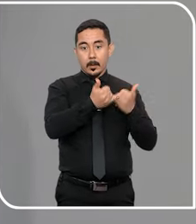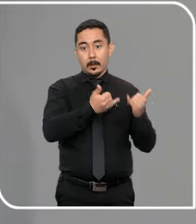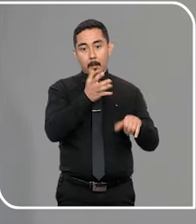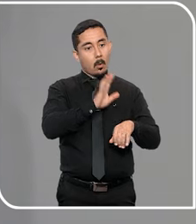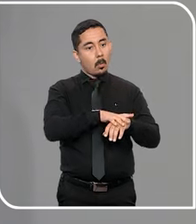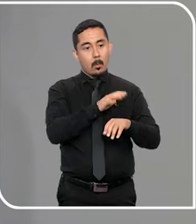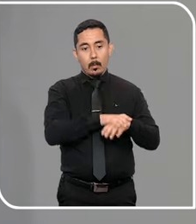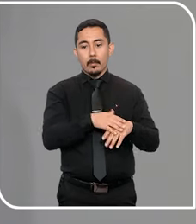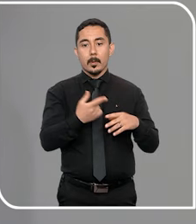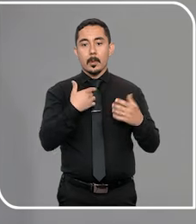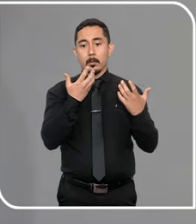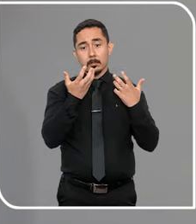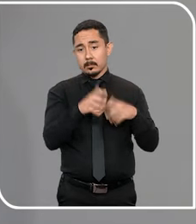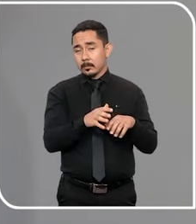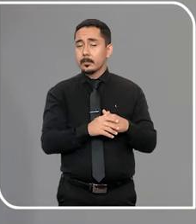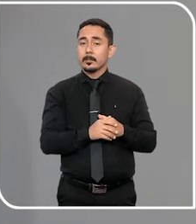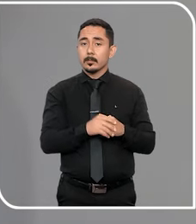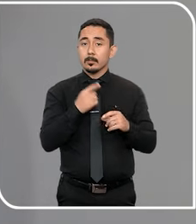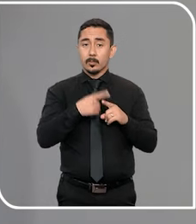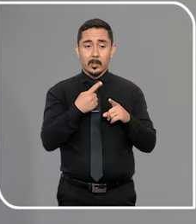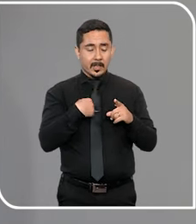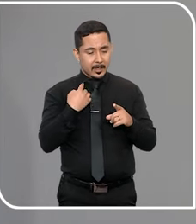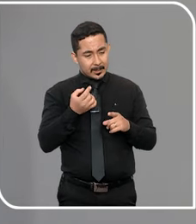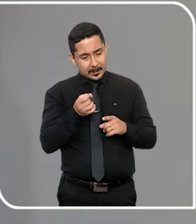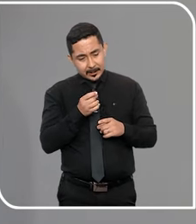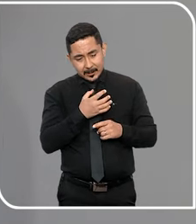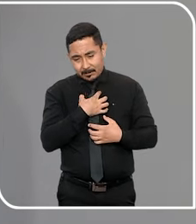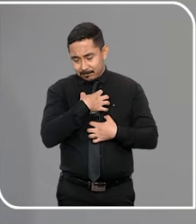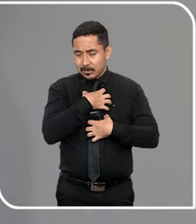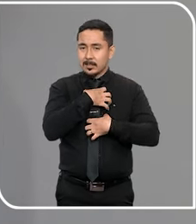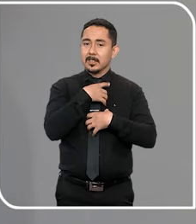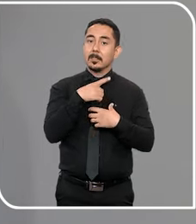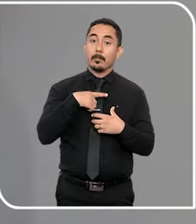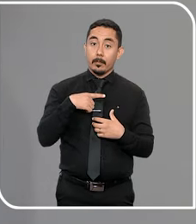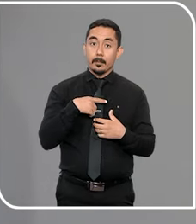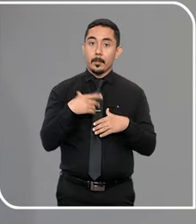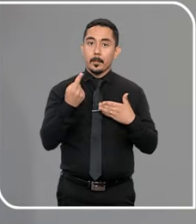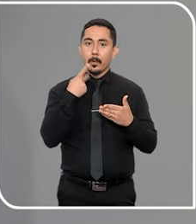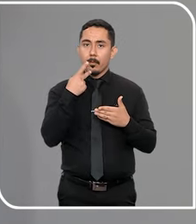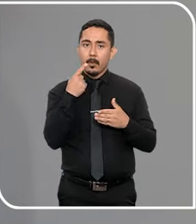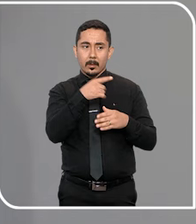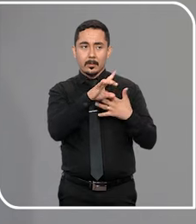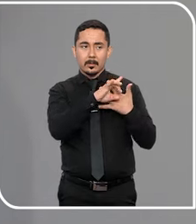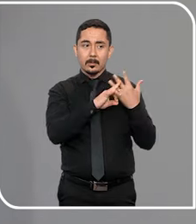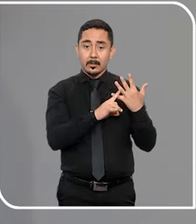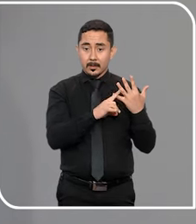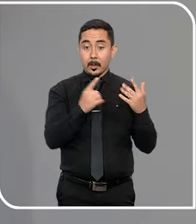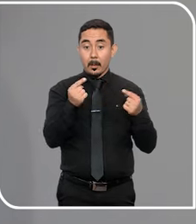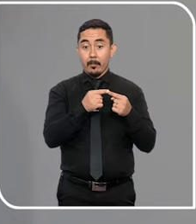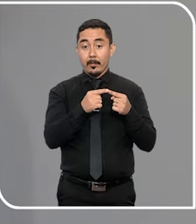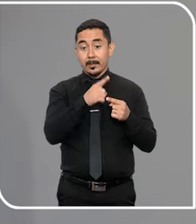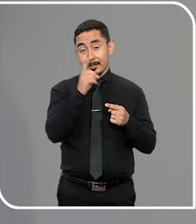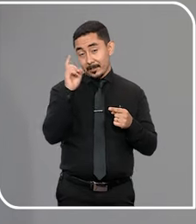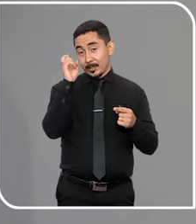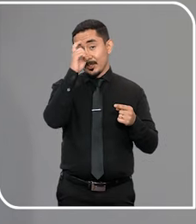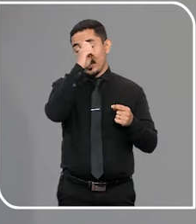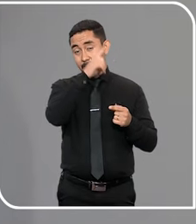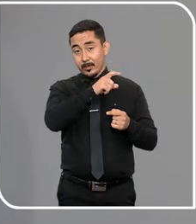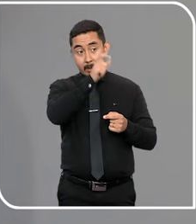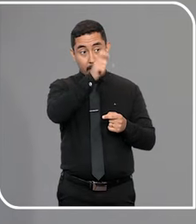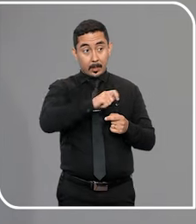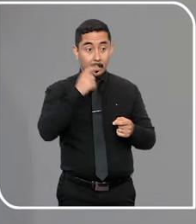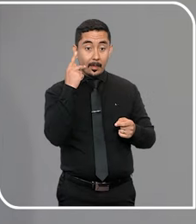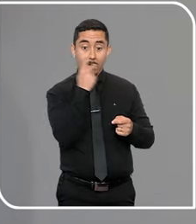de uma brincadeira ou de um momento como faz isso me machuca então eu falo que a deficiência gente não é a